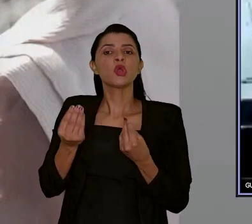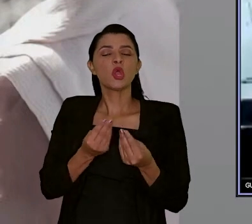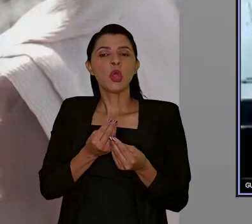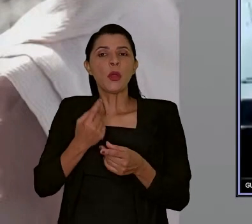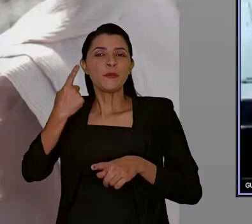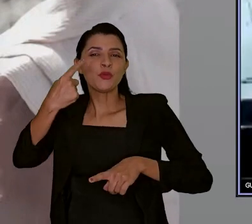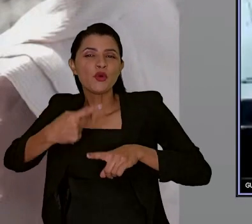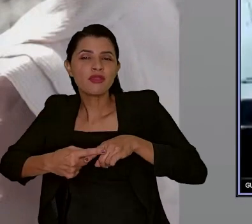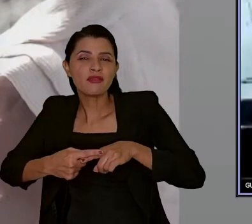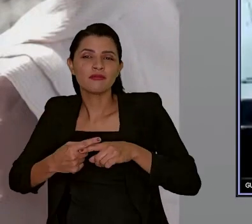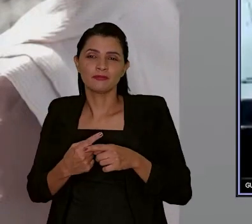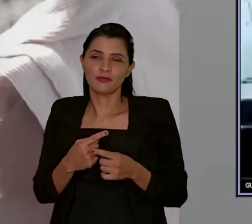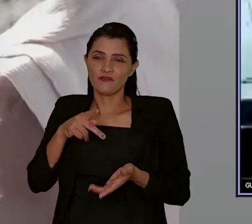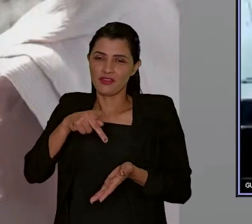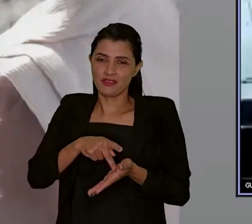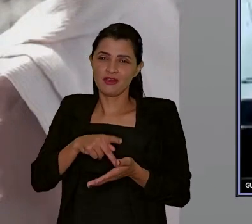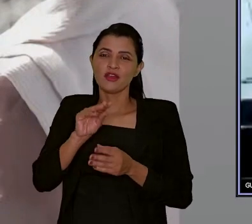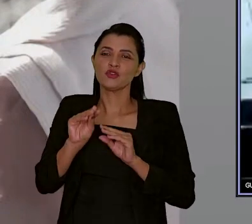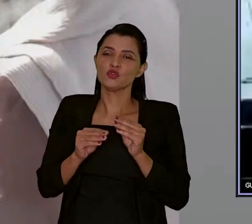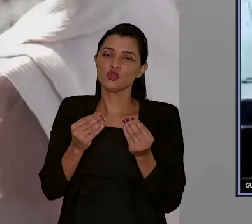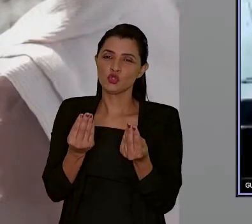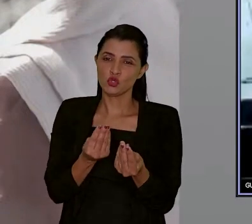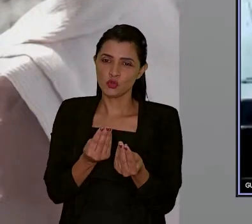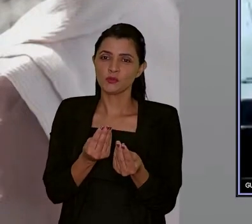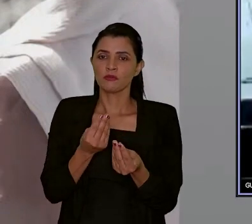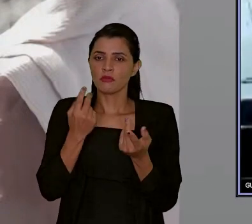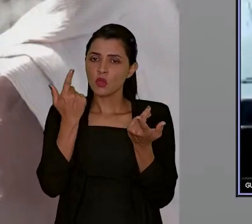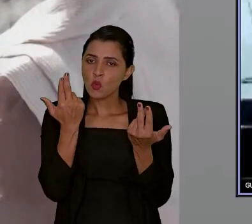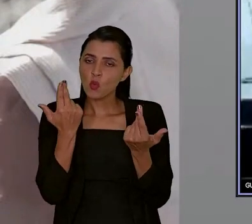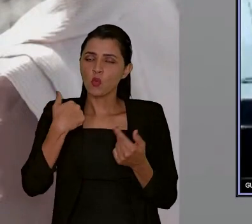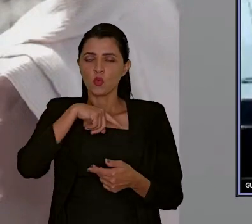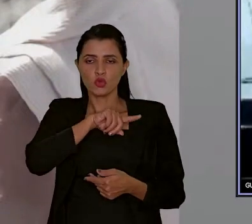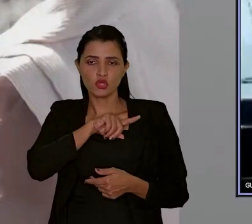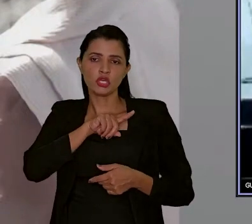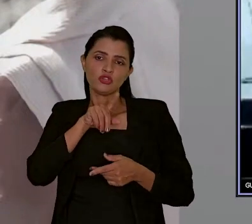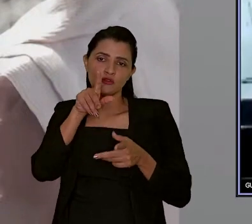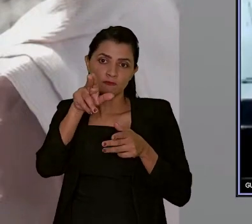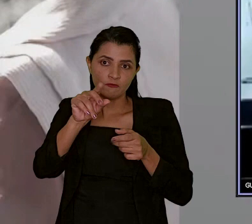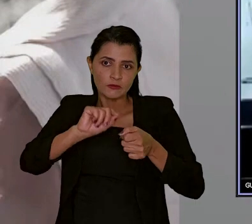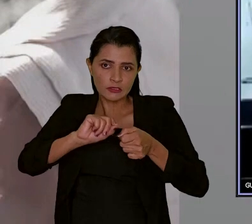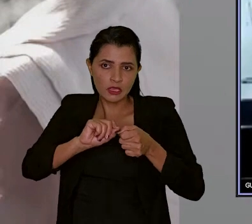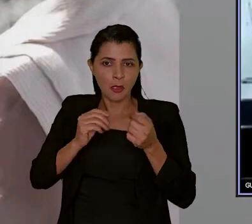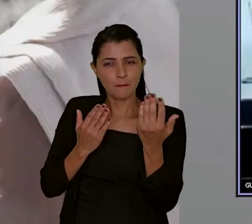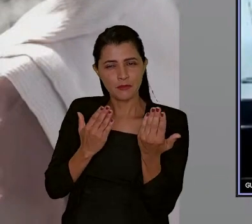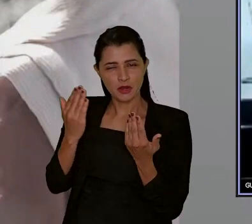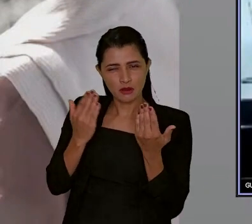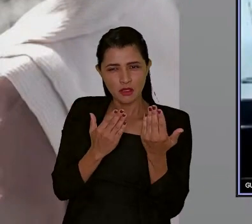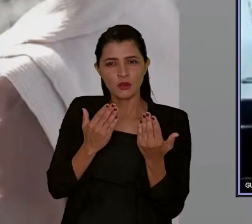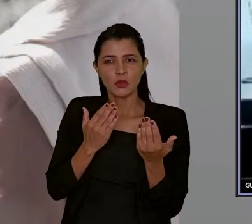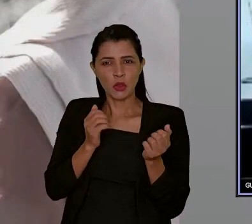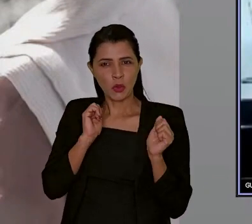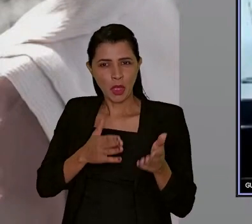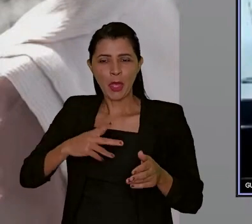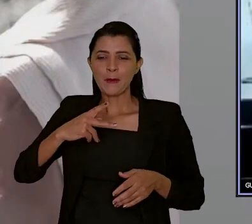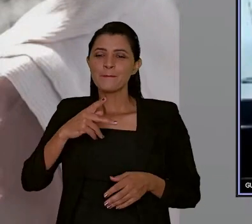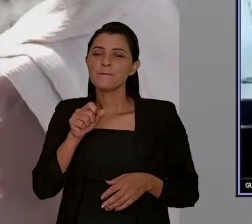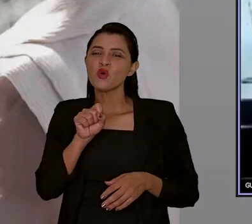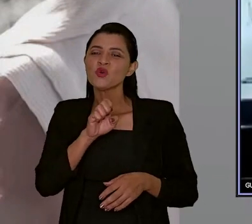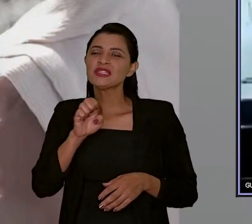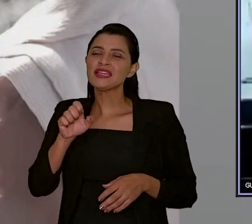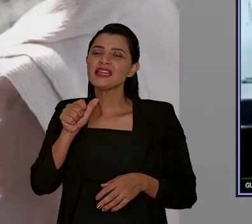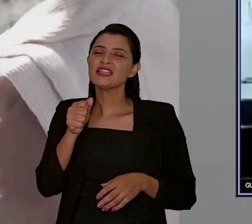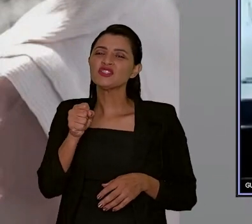fato, tal como se a gente fizer um paralelo com as ações possessórias, e obviamente é um paralelo